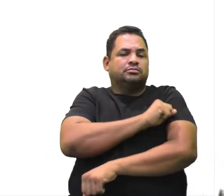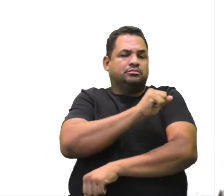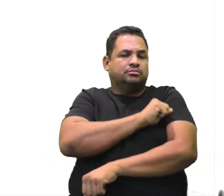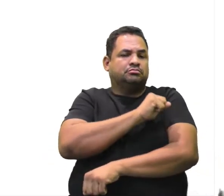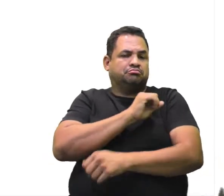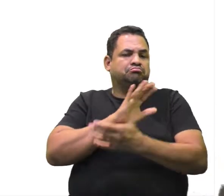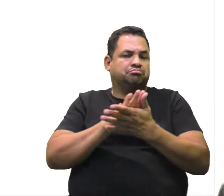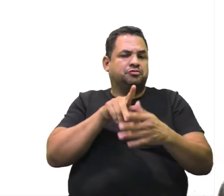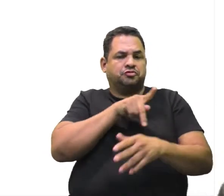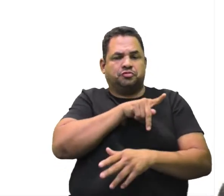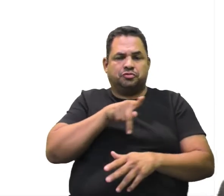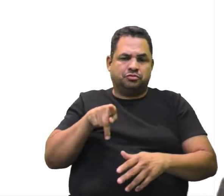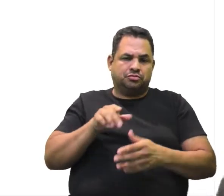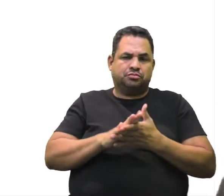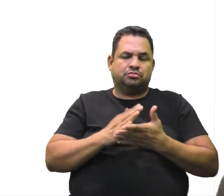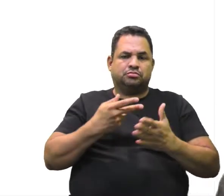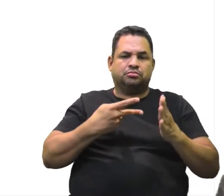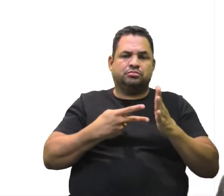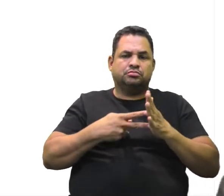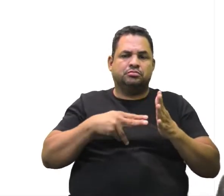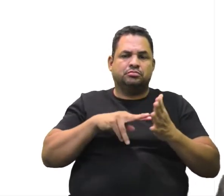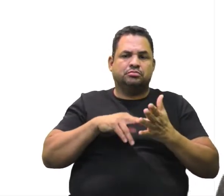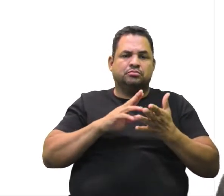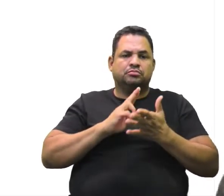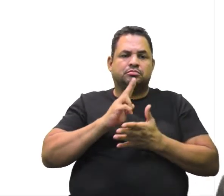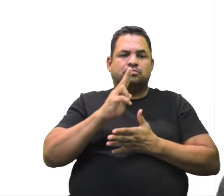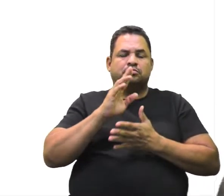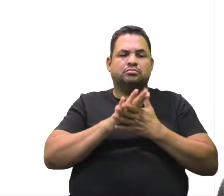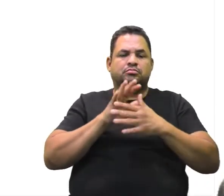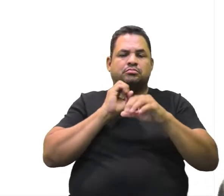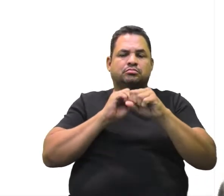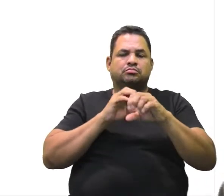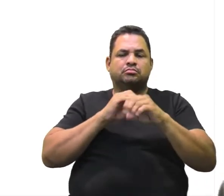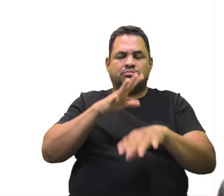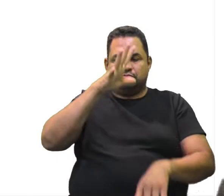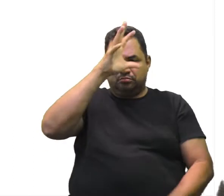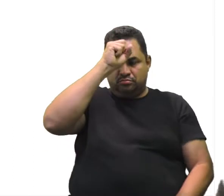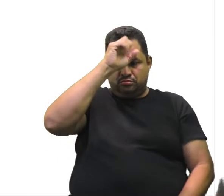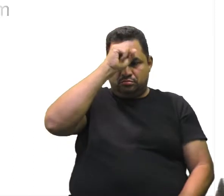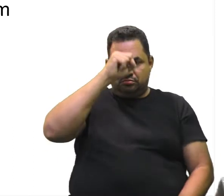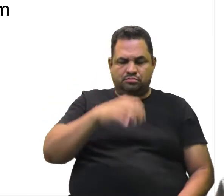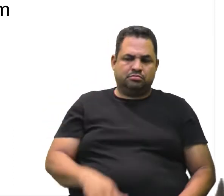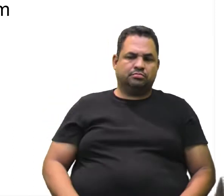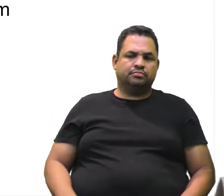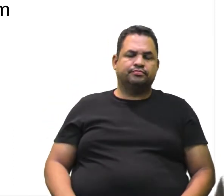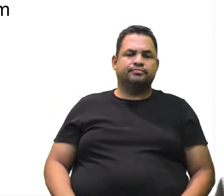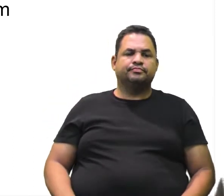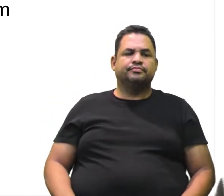aos educadores no significado dos processos de ensino-aprendizagem.